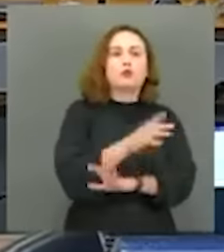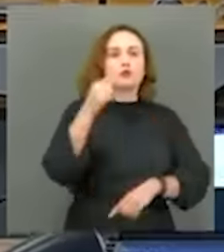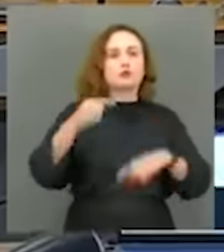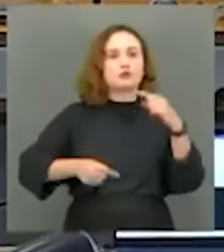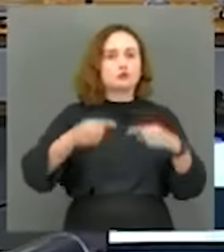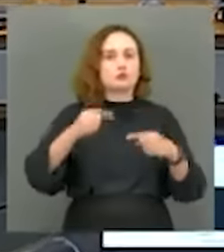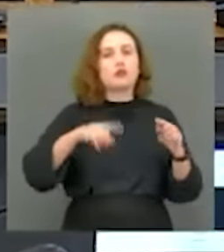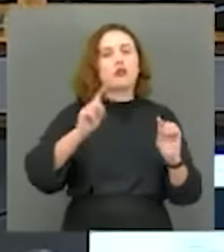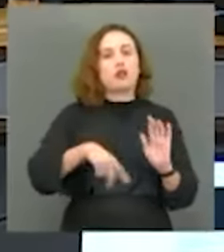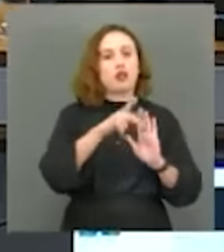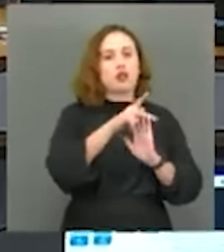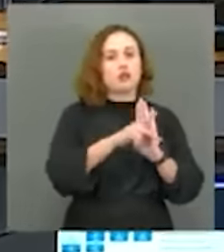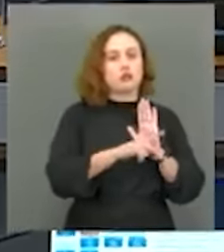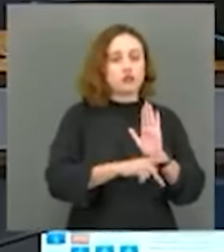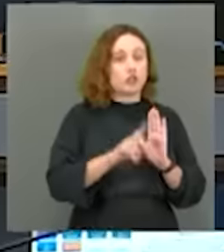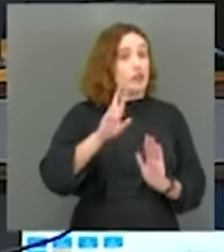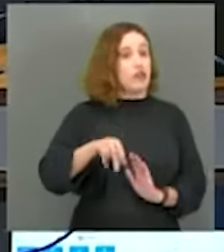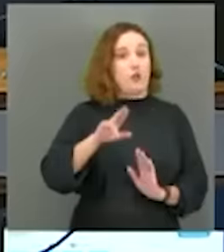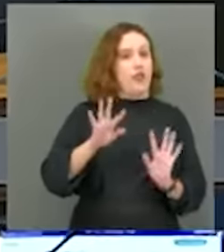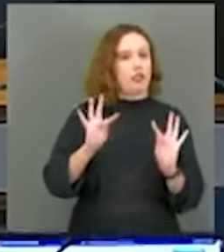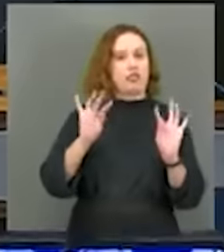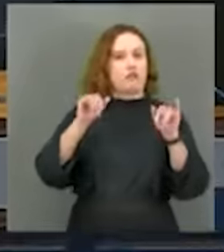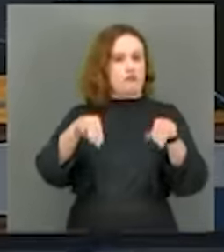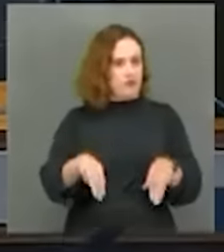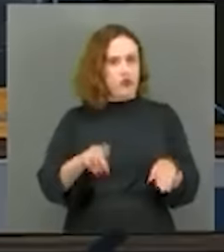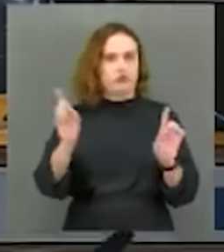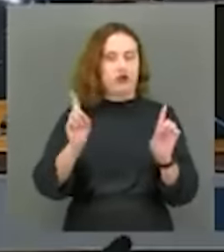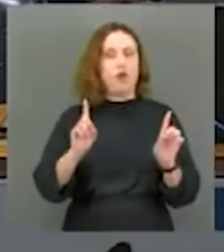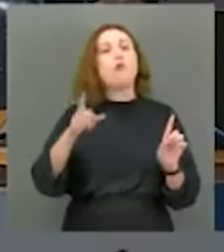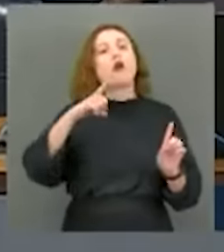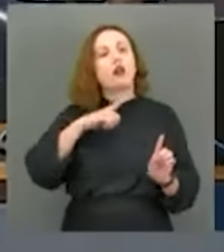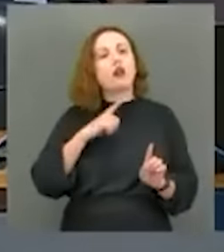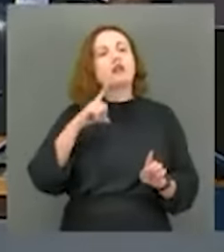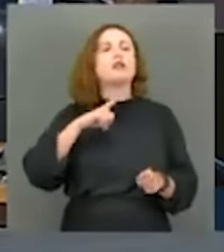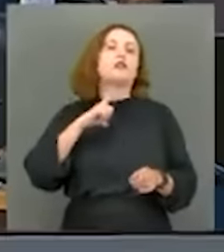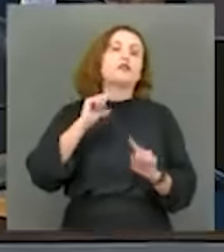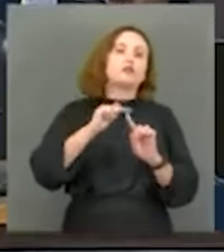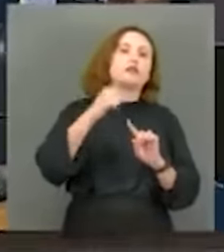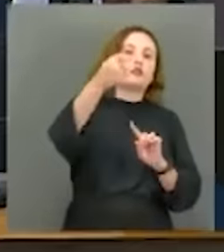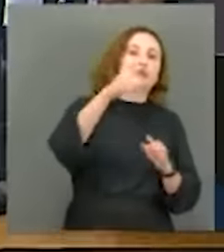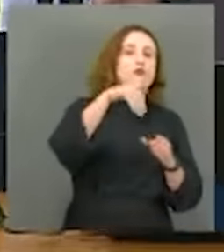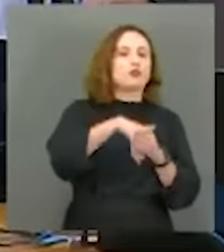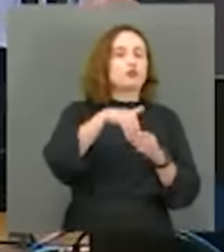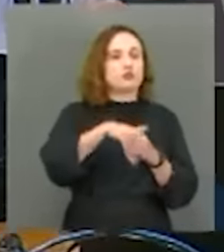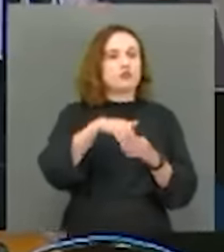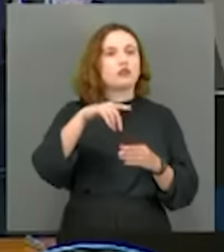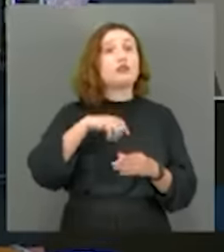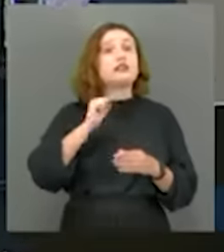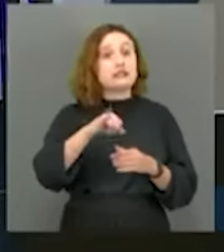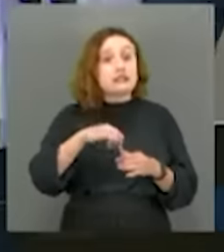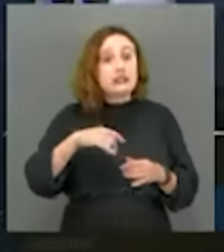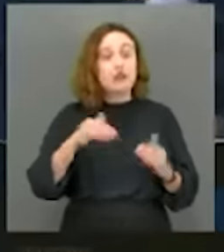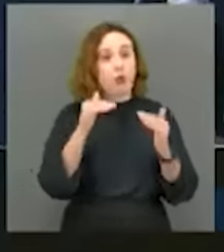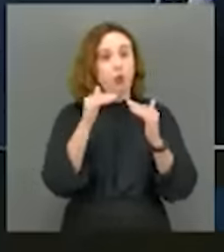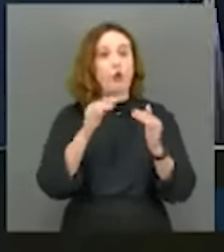é o Projeto não terminativo eu coloco em votação os senhores senadores senadoras que eu aprovam perman como se